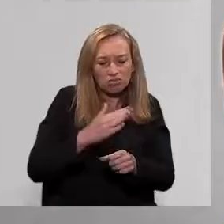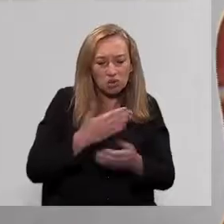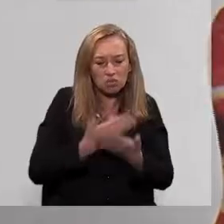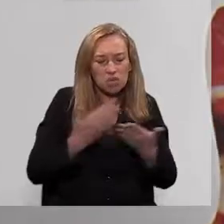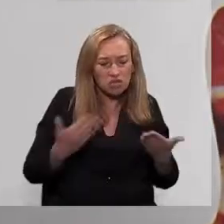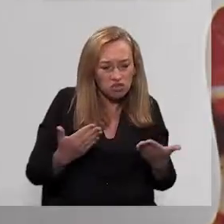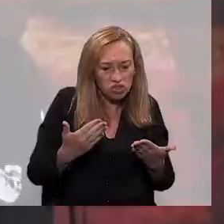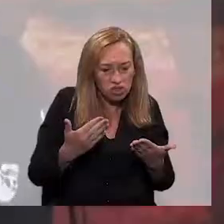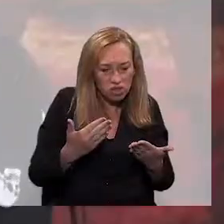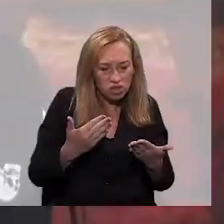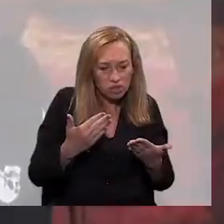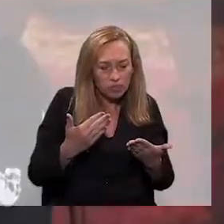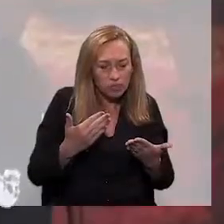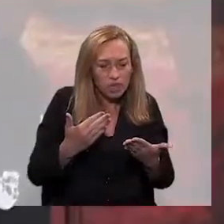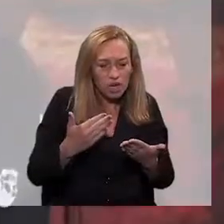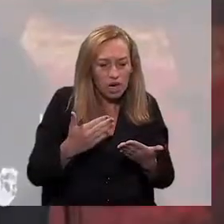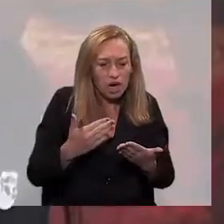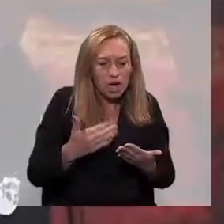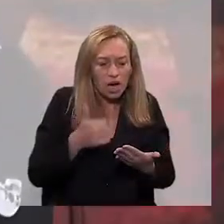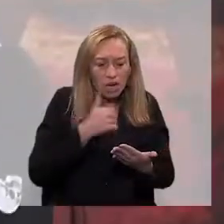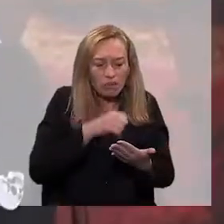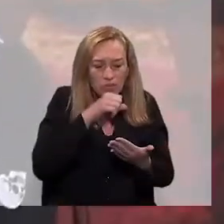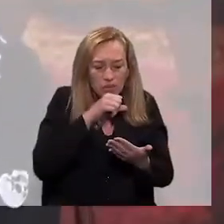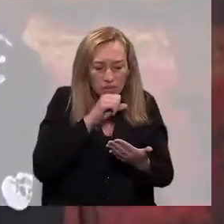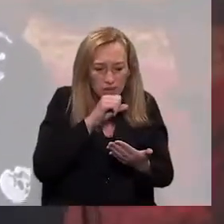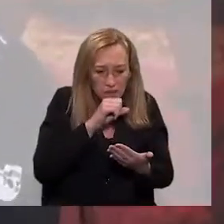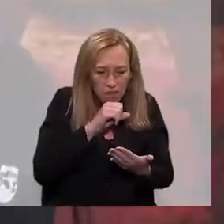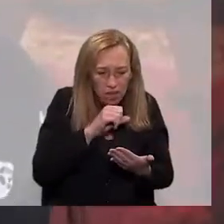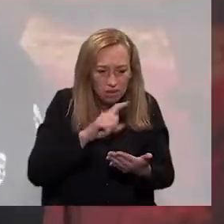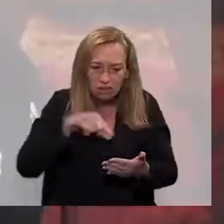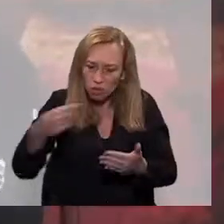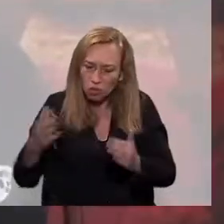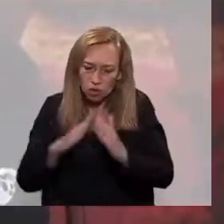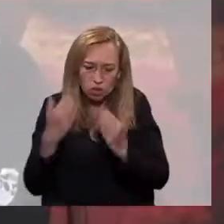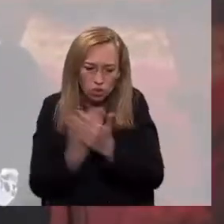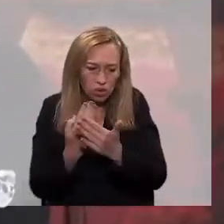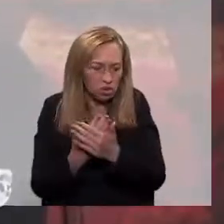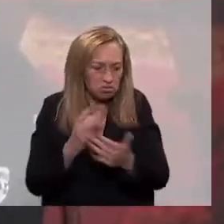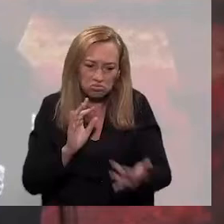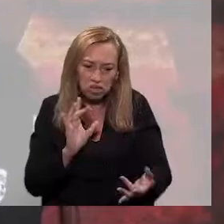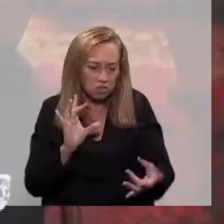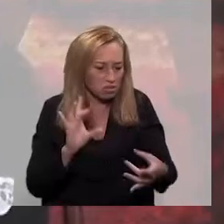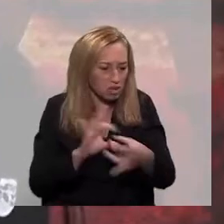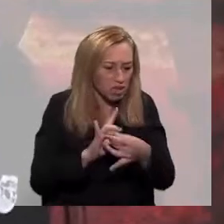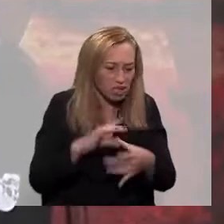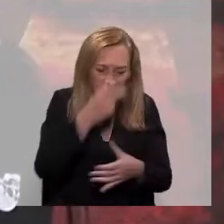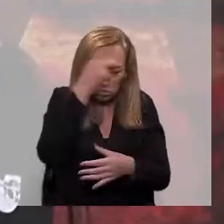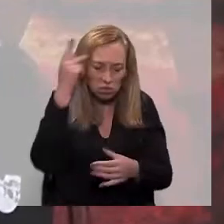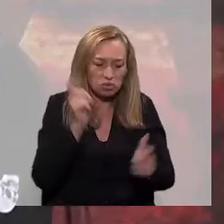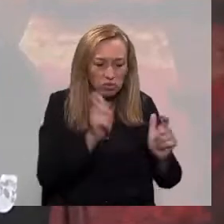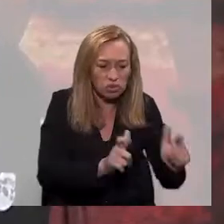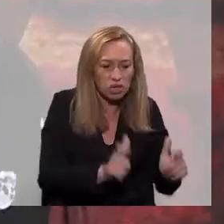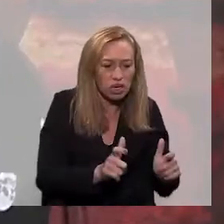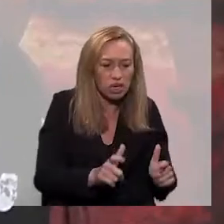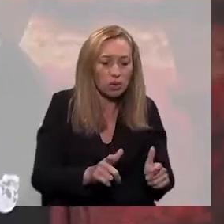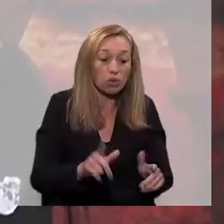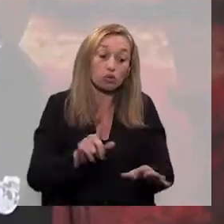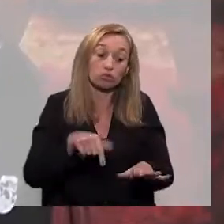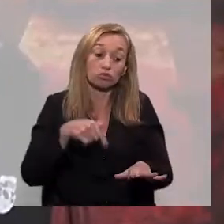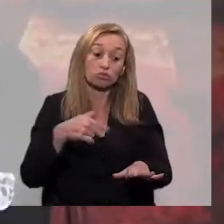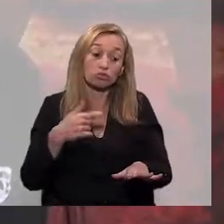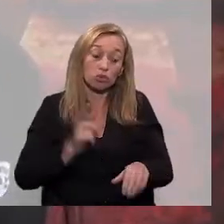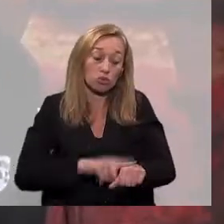mãe. Eu estava numa outra escola e eu não era muito ligada às pessoas ali. Quando